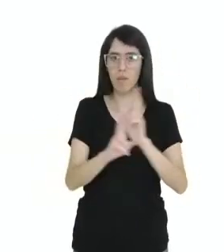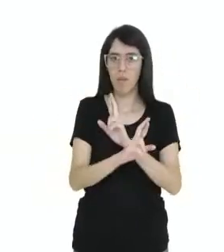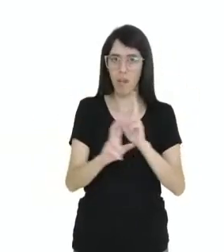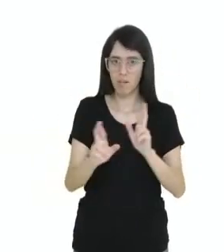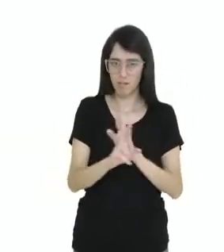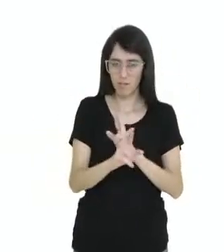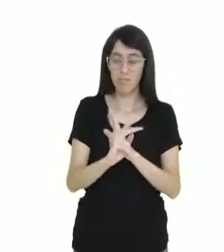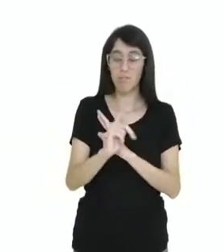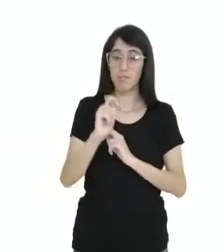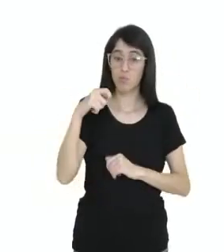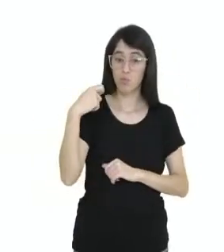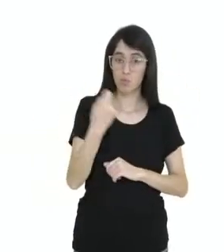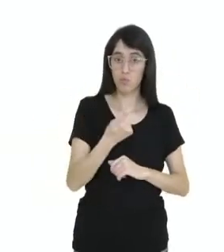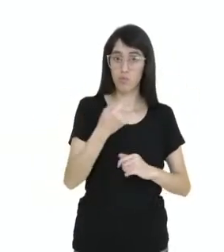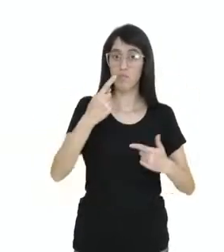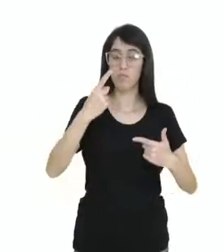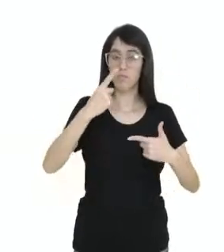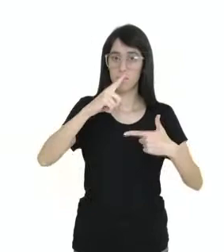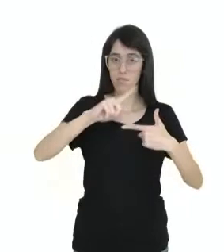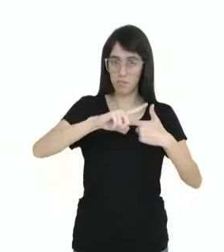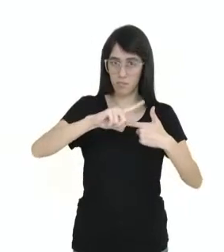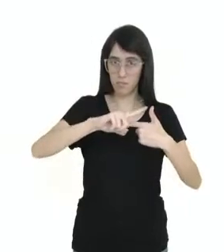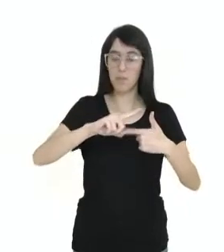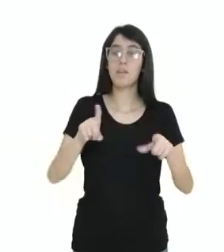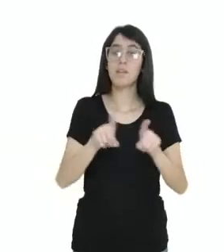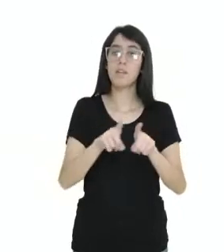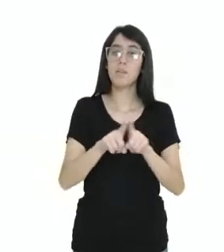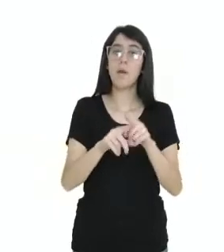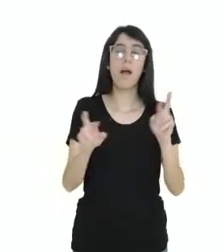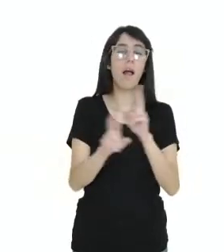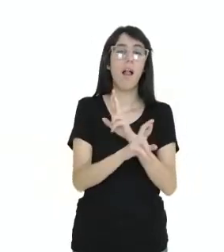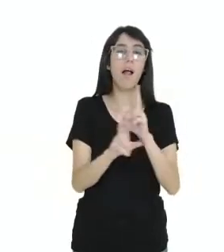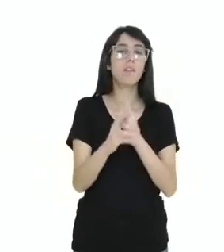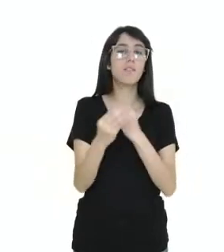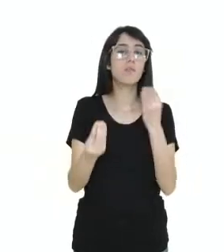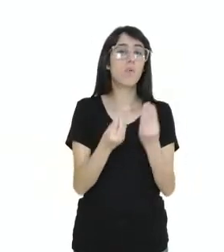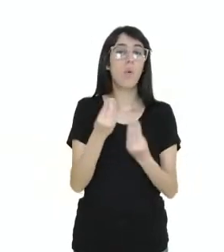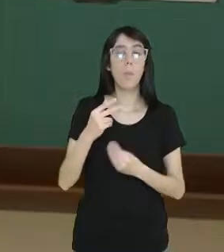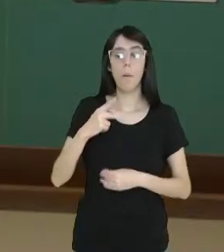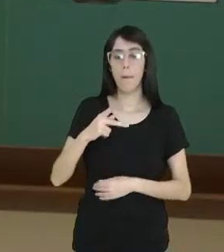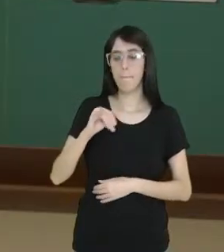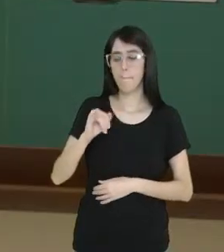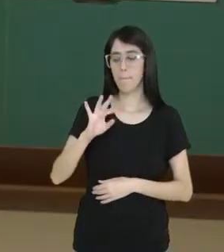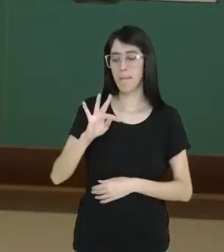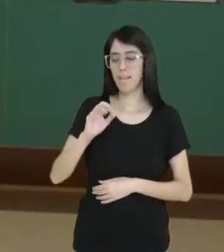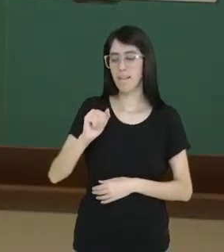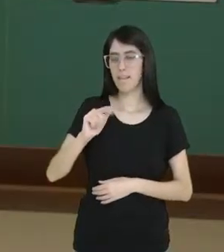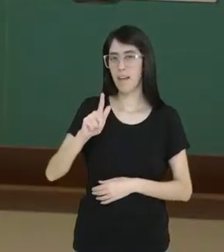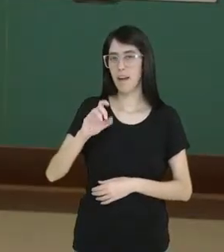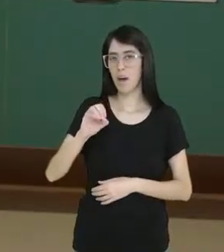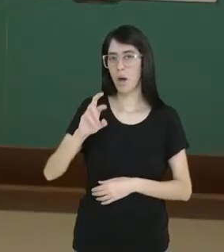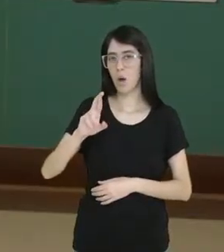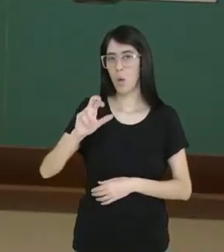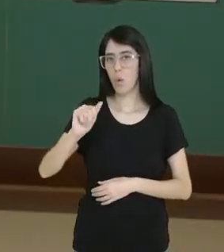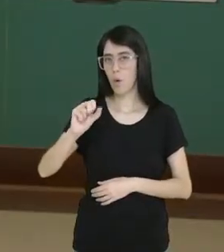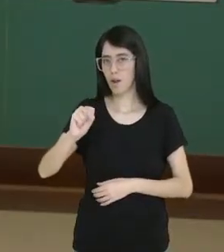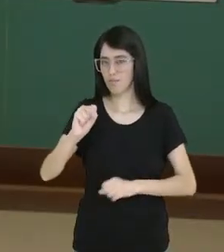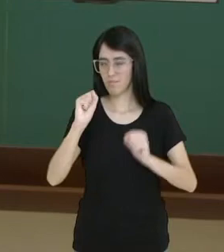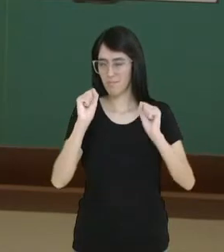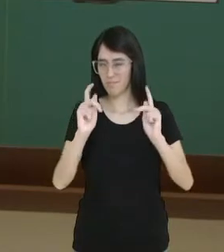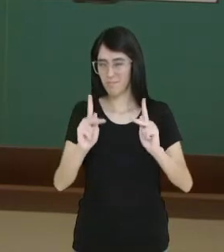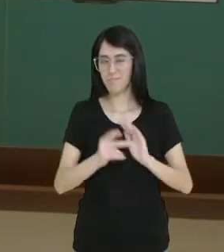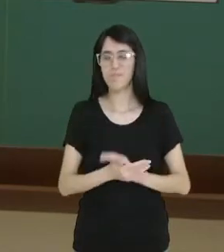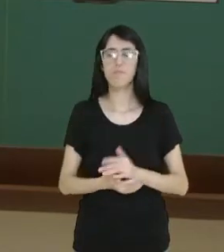lá no triângulo retângulo e aplicar essas relações na obtenção do teorema de Pitágoras, tá bom? Então vamos